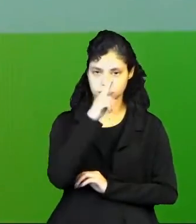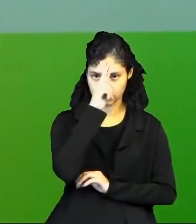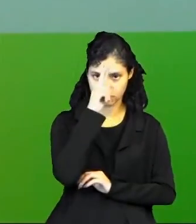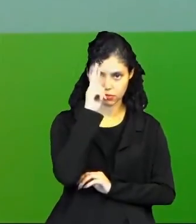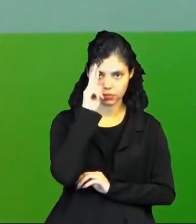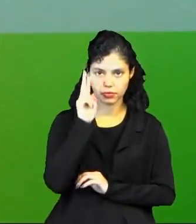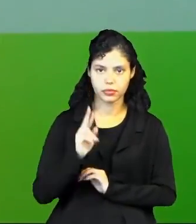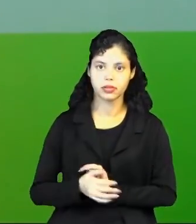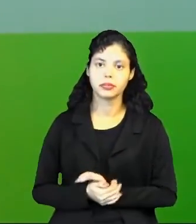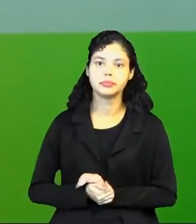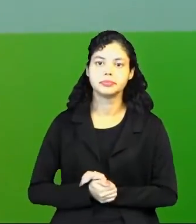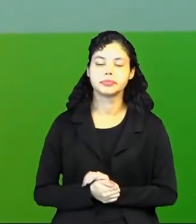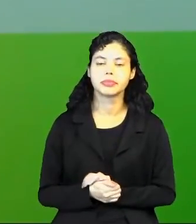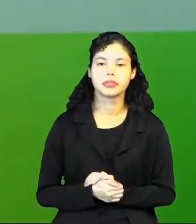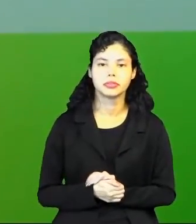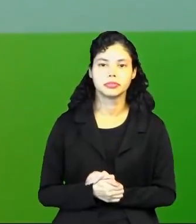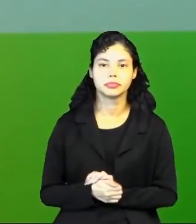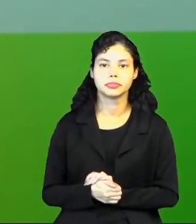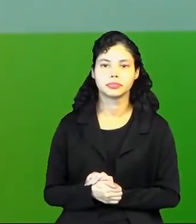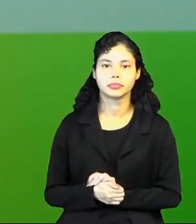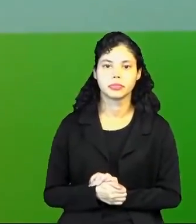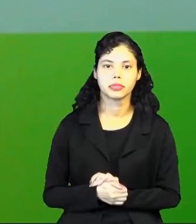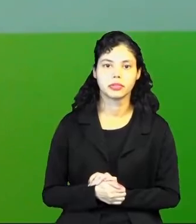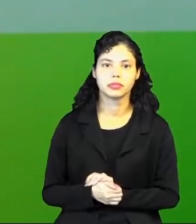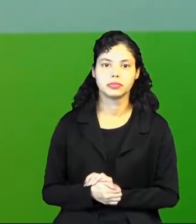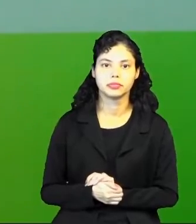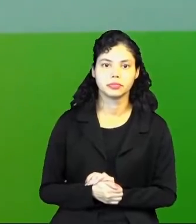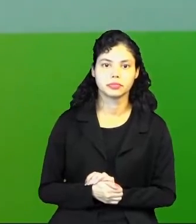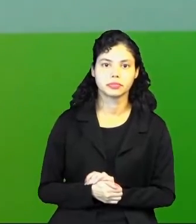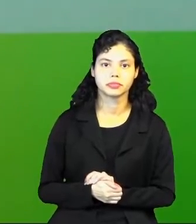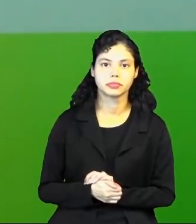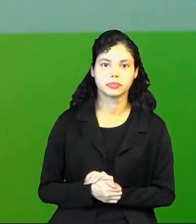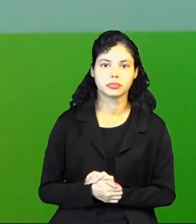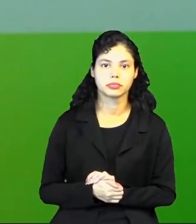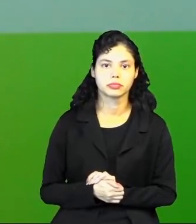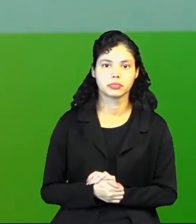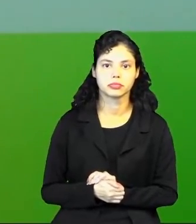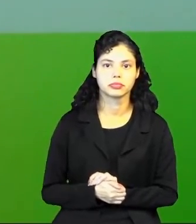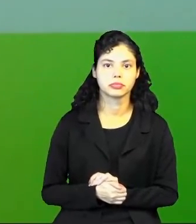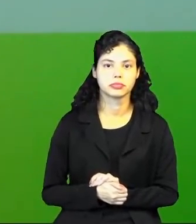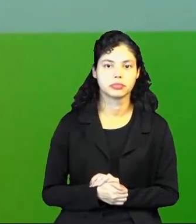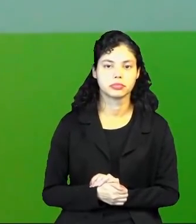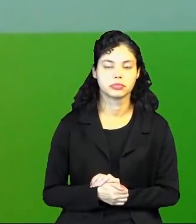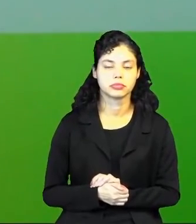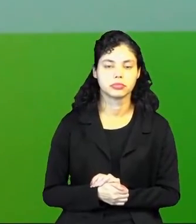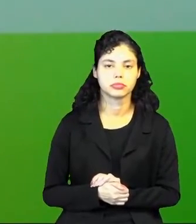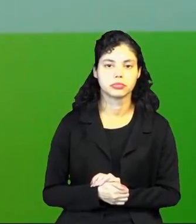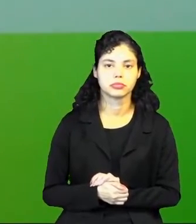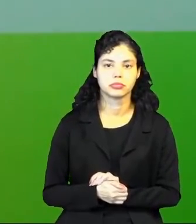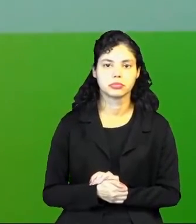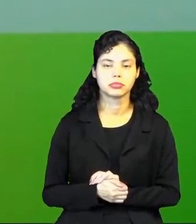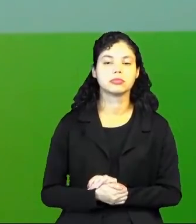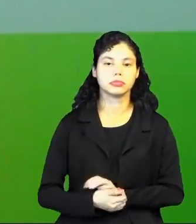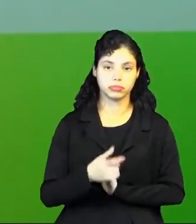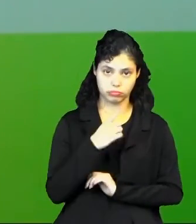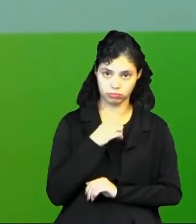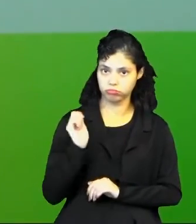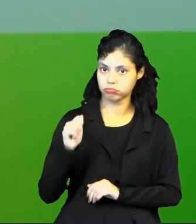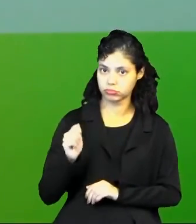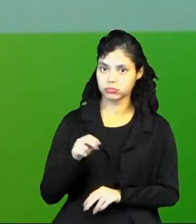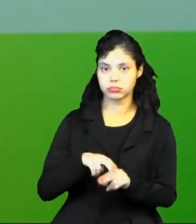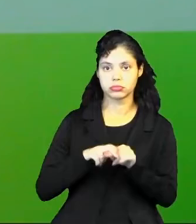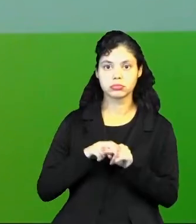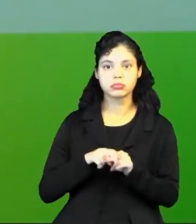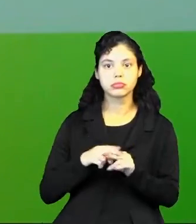acertou. Ele conta a história, tá? Não é a letra B, ele não tem utilidade. Ele tem sim, por isso que